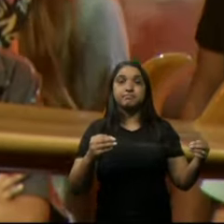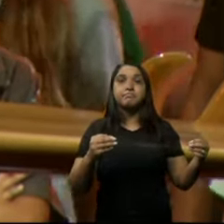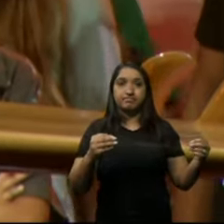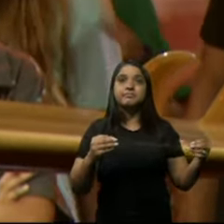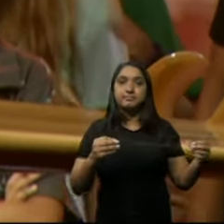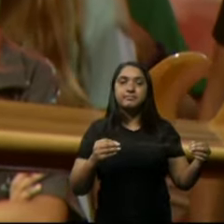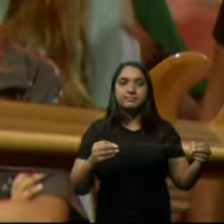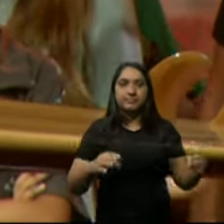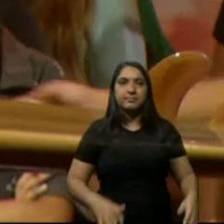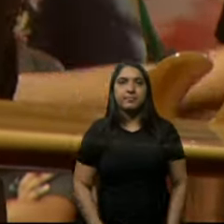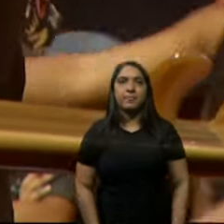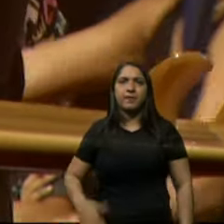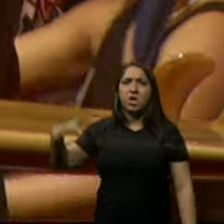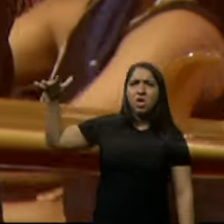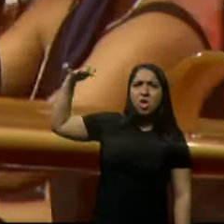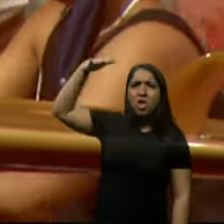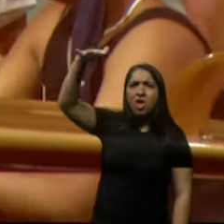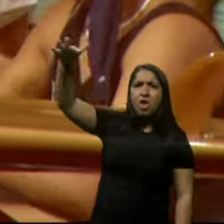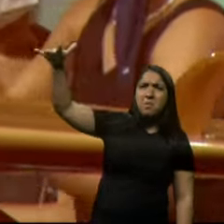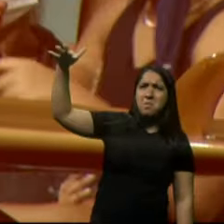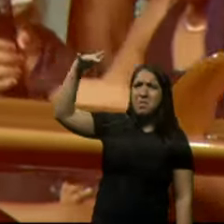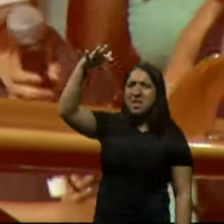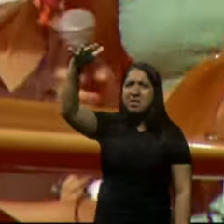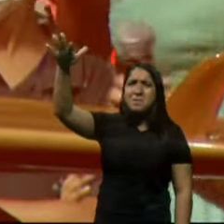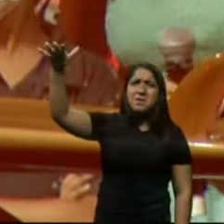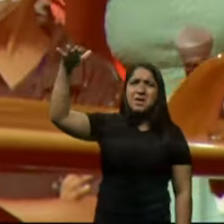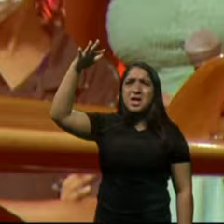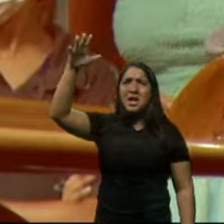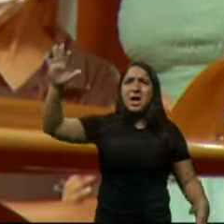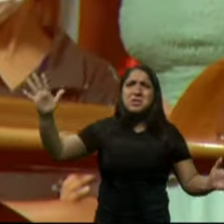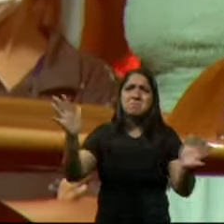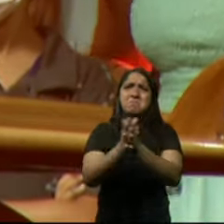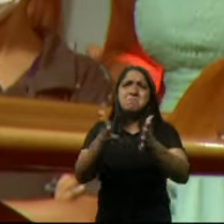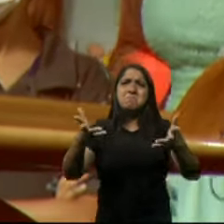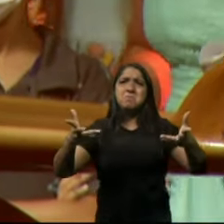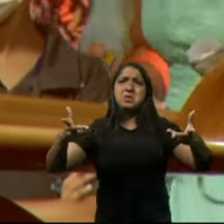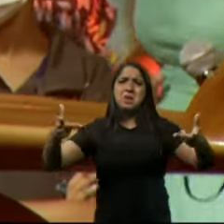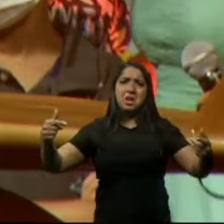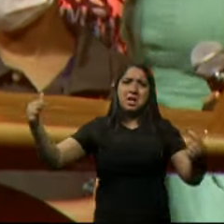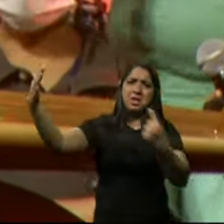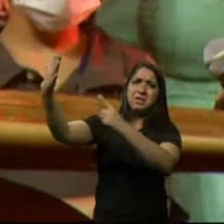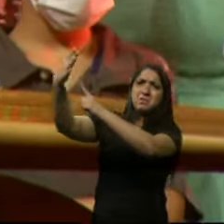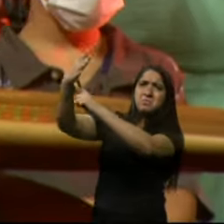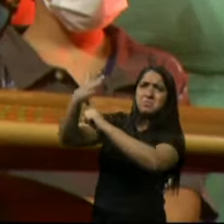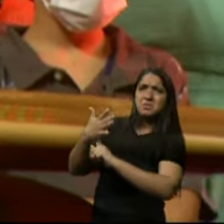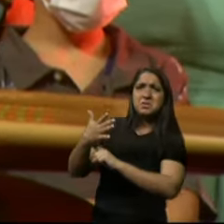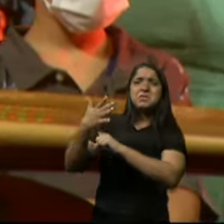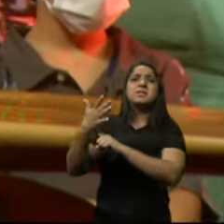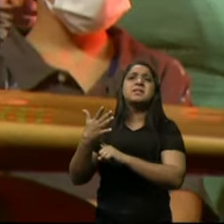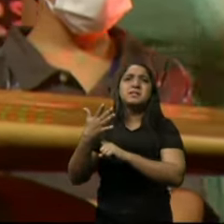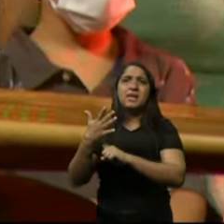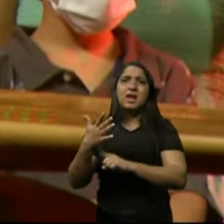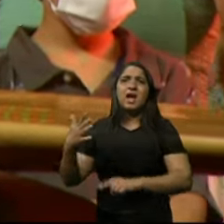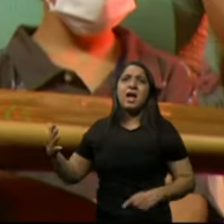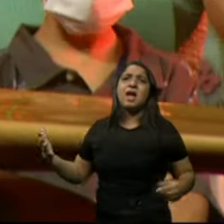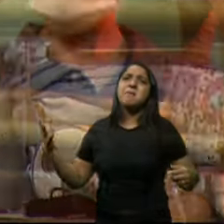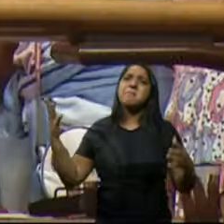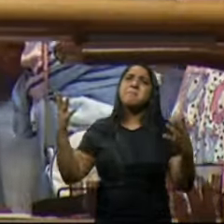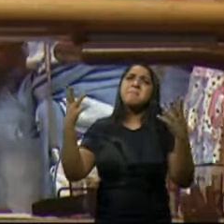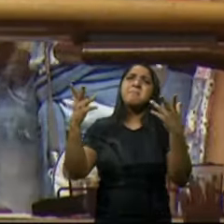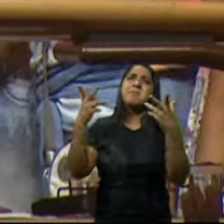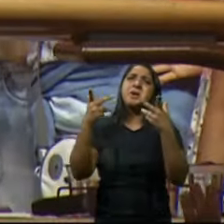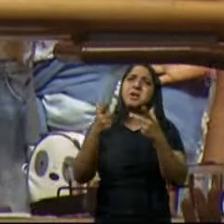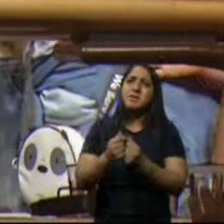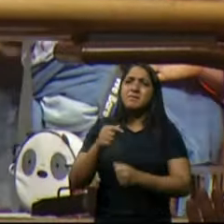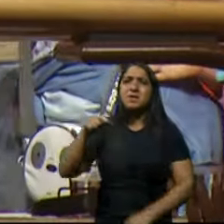babá sobrenaturalidade rico deixo Milagres sinais e prodígios e maravilhas você é filha do